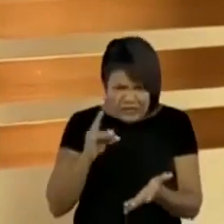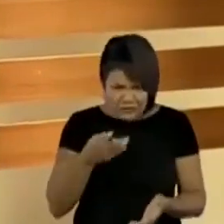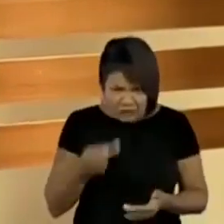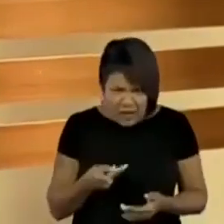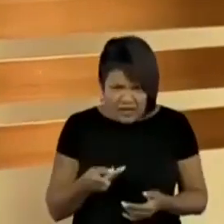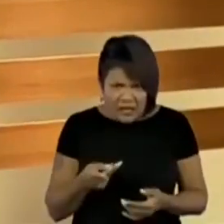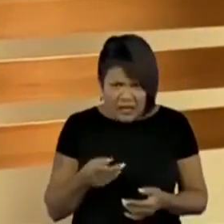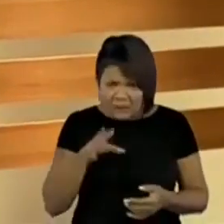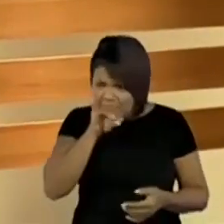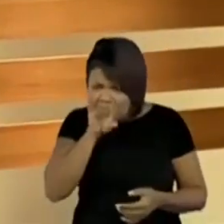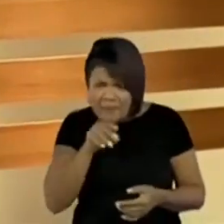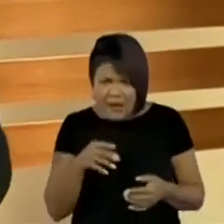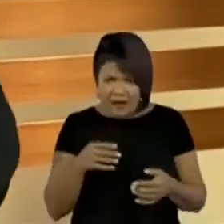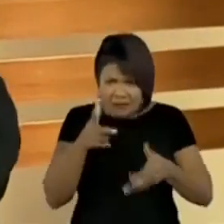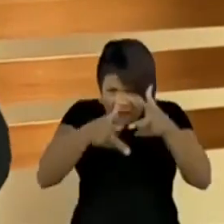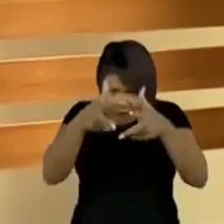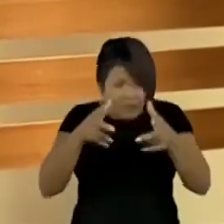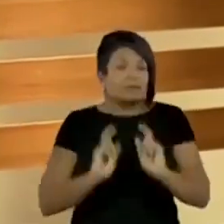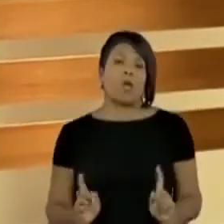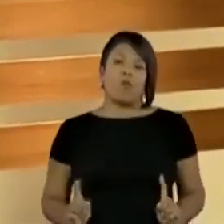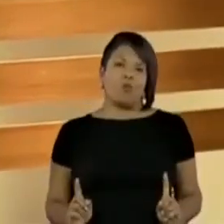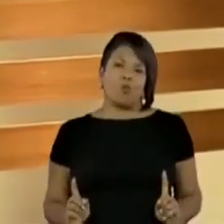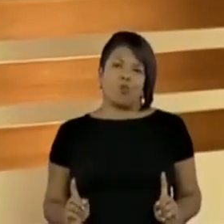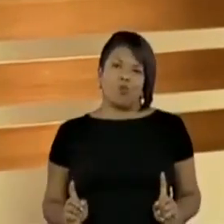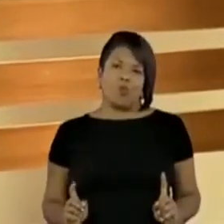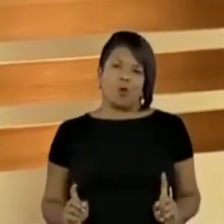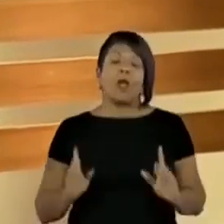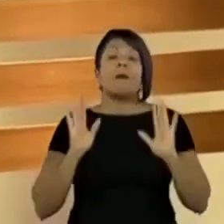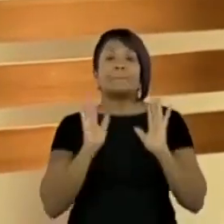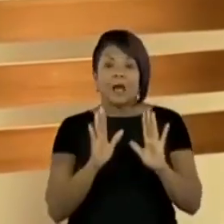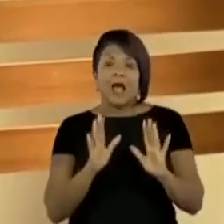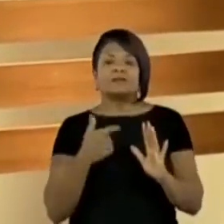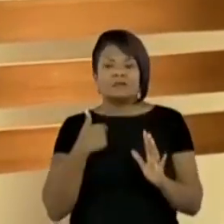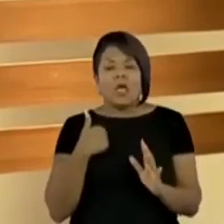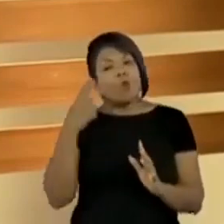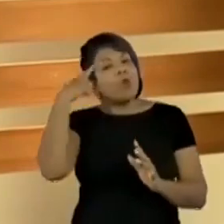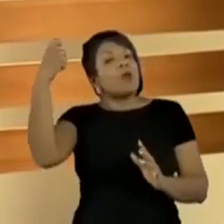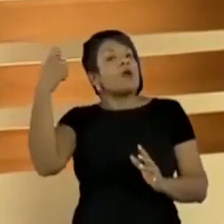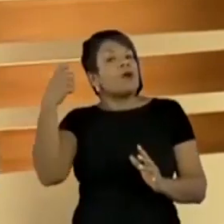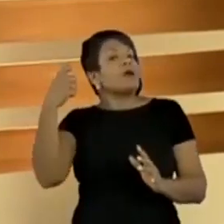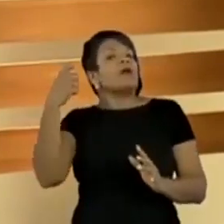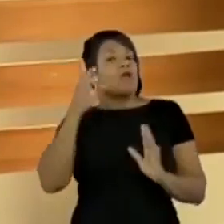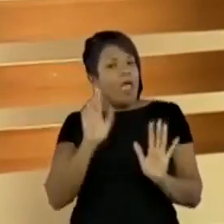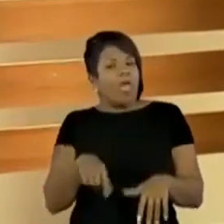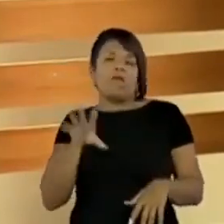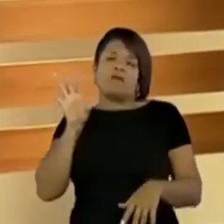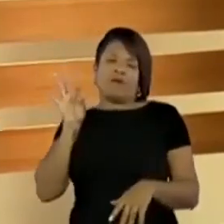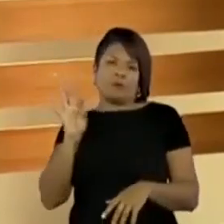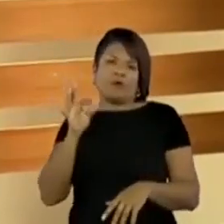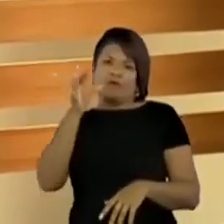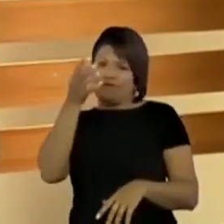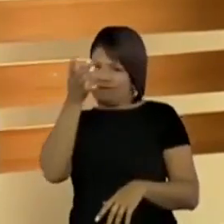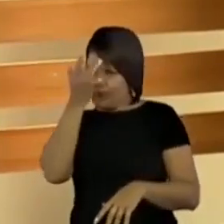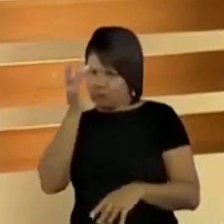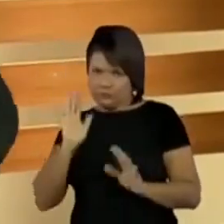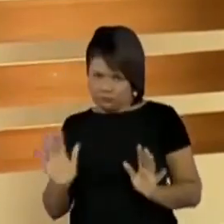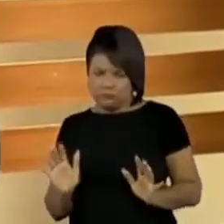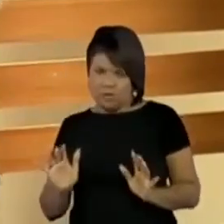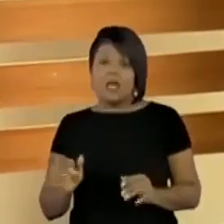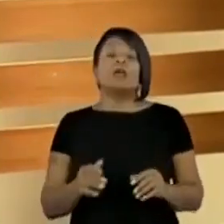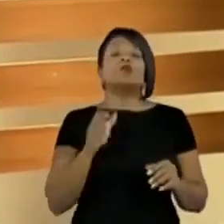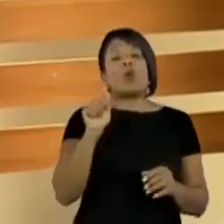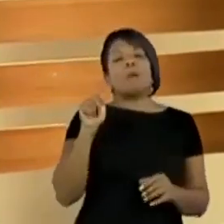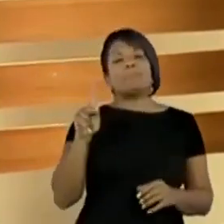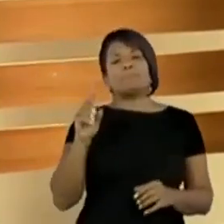sentimentos e comportamentos humanos, é uma fábula. E o apólogo também é muito similar a isso. É uma palavra que também tem